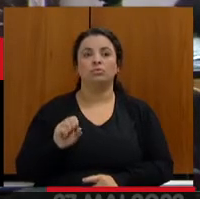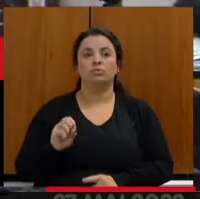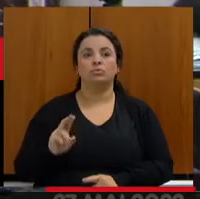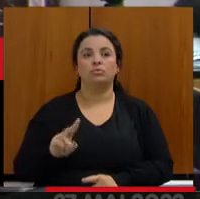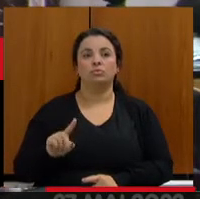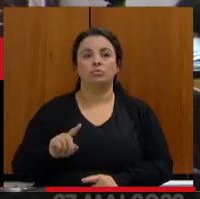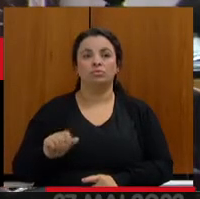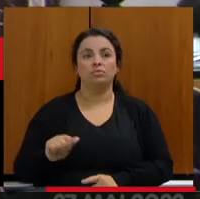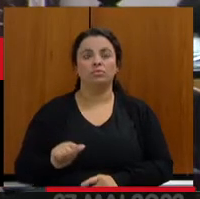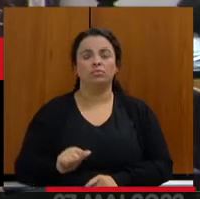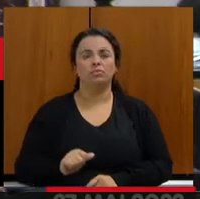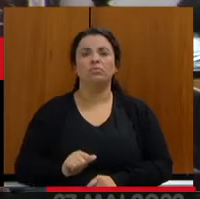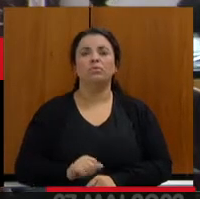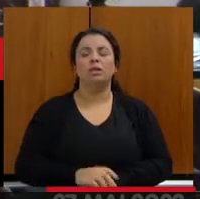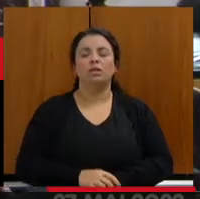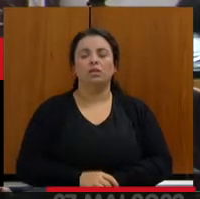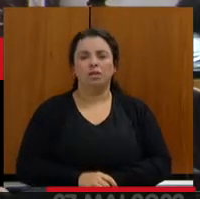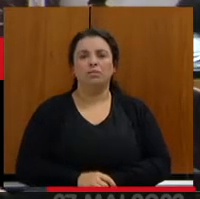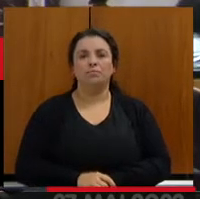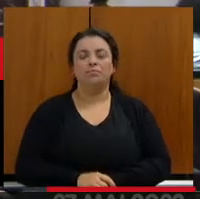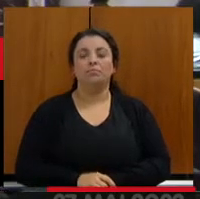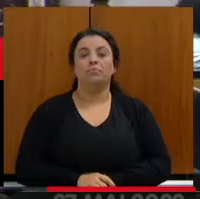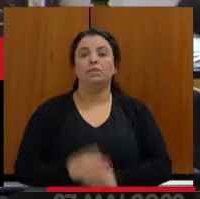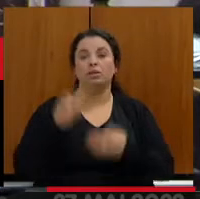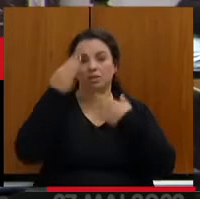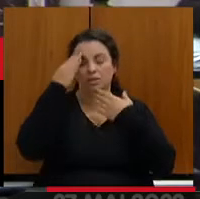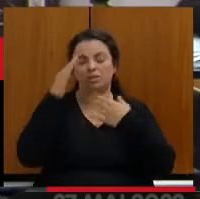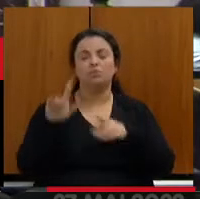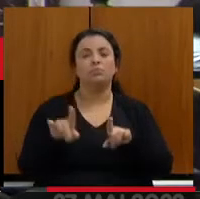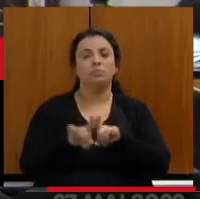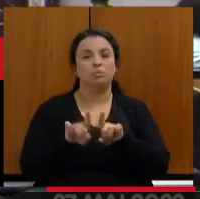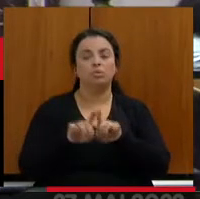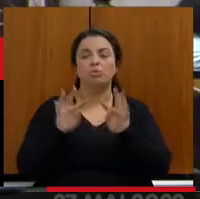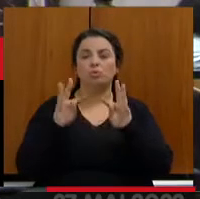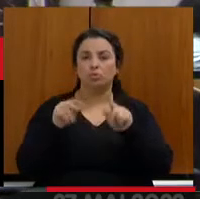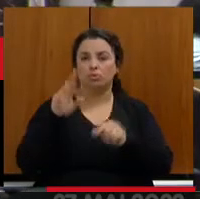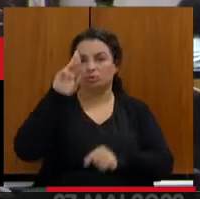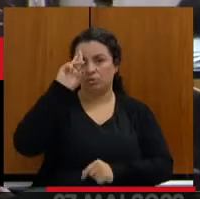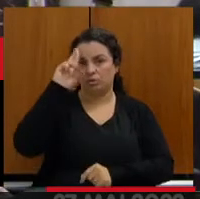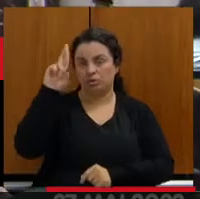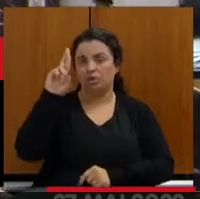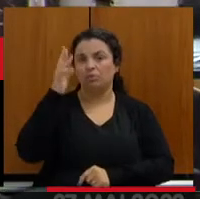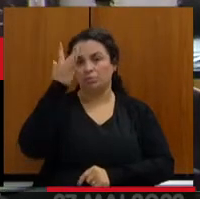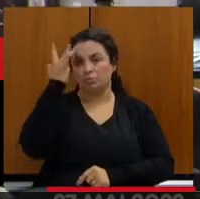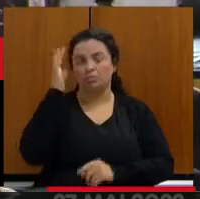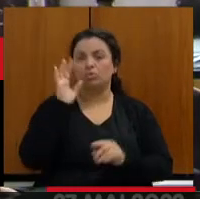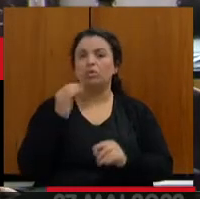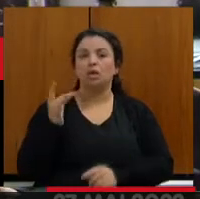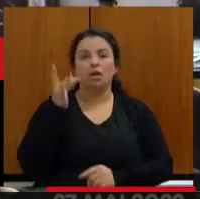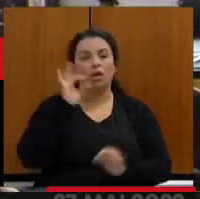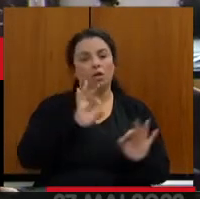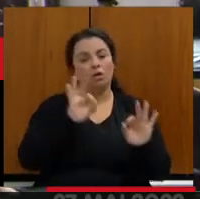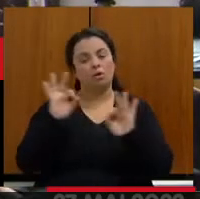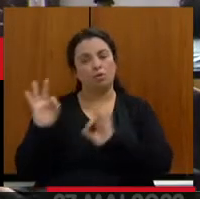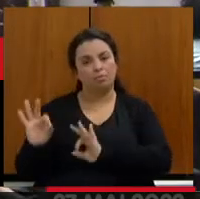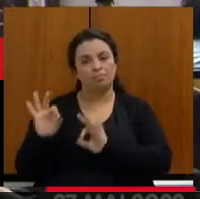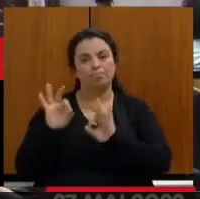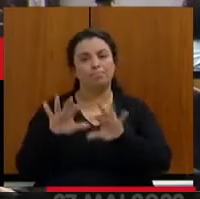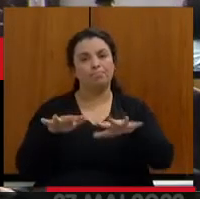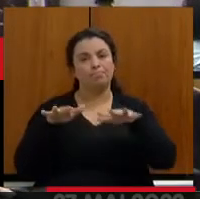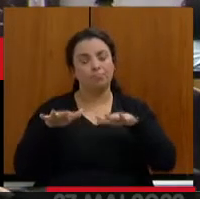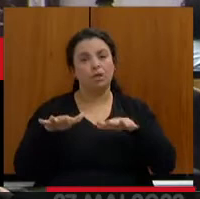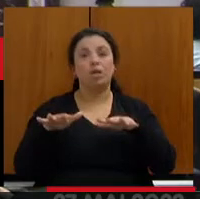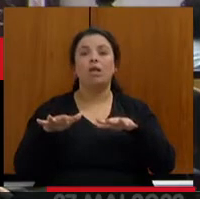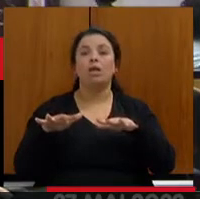e agradecemos também as autoridades EA todos que acompanham esta solenidade presencialmente aqui nas